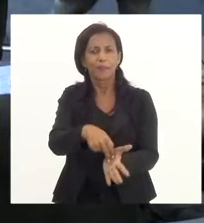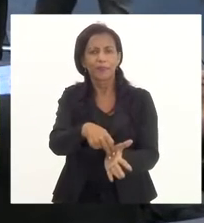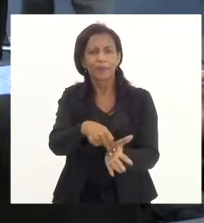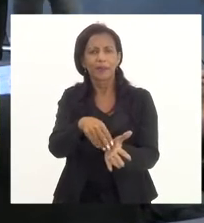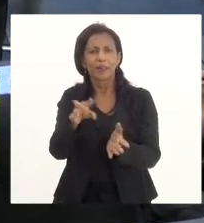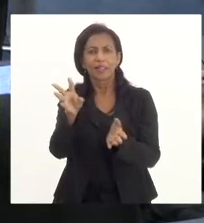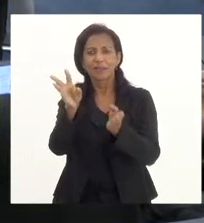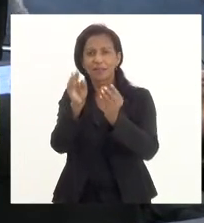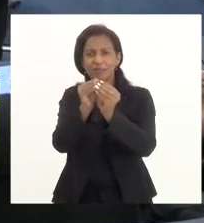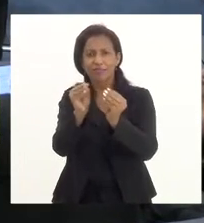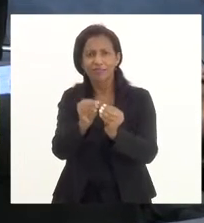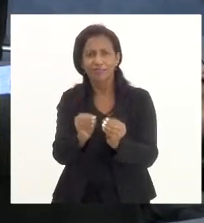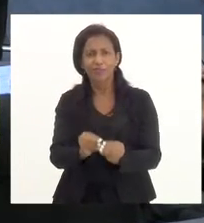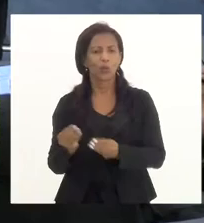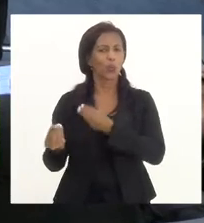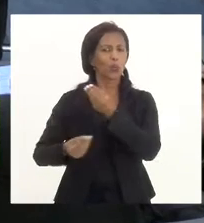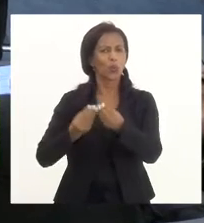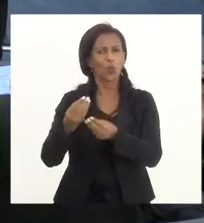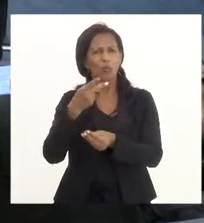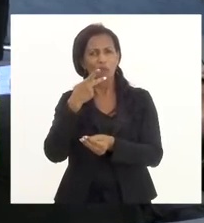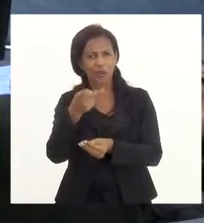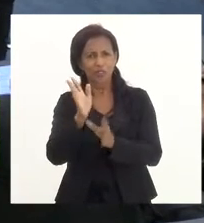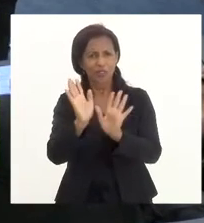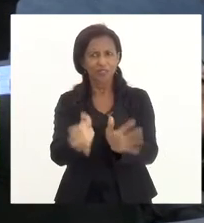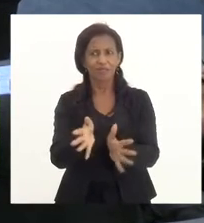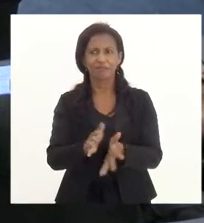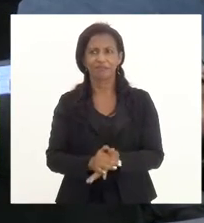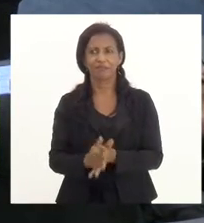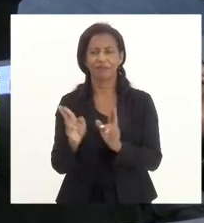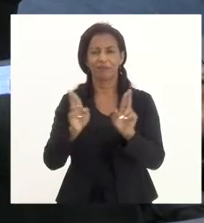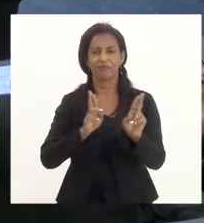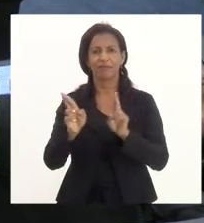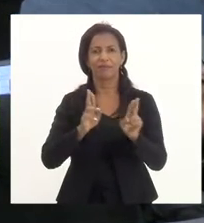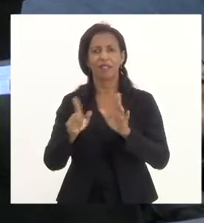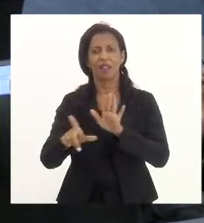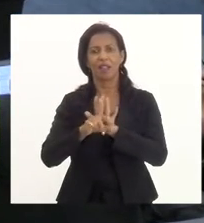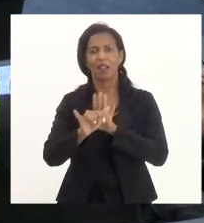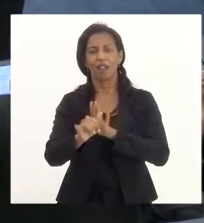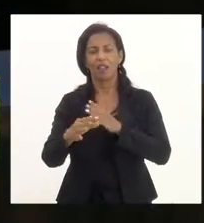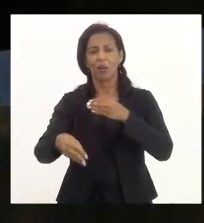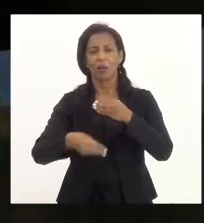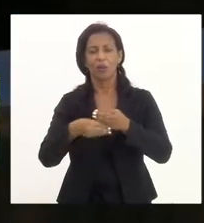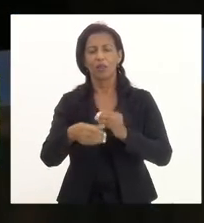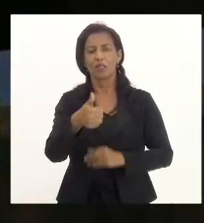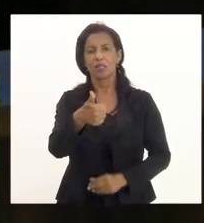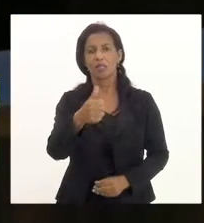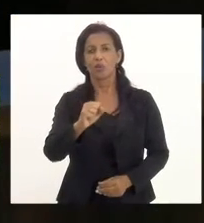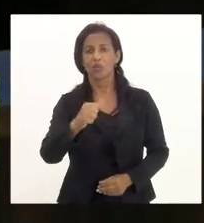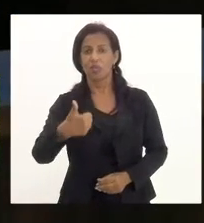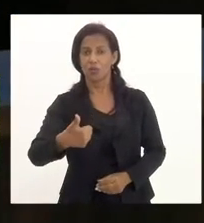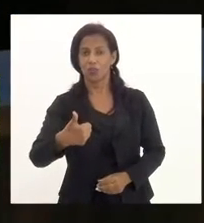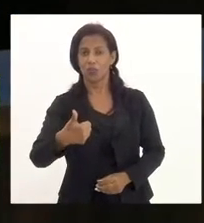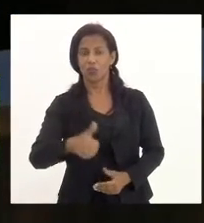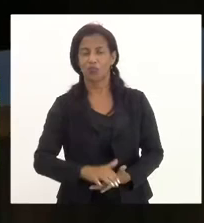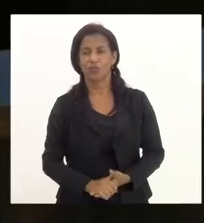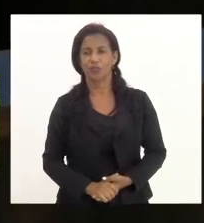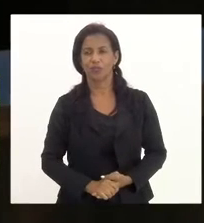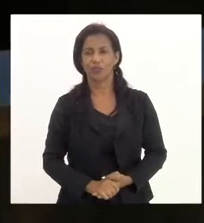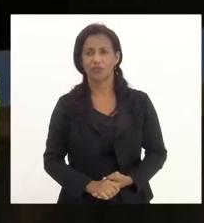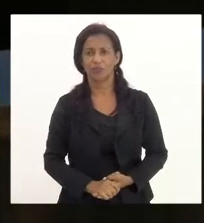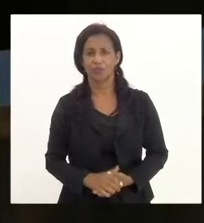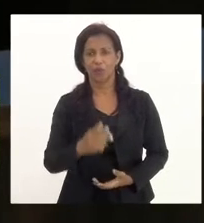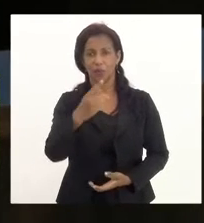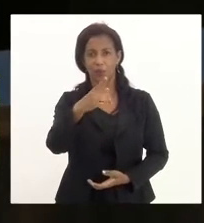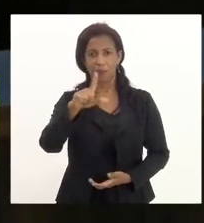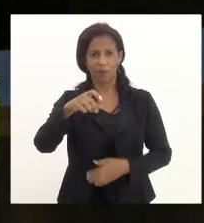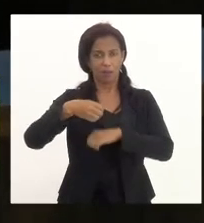exceções como mencionou em relação à lei complementar 131 O